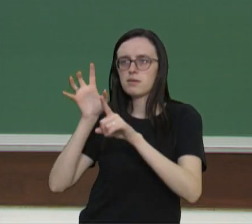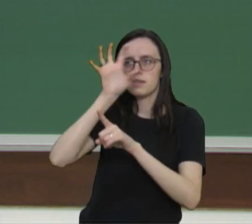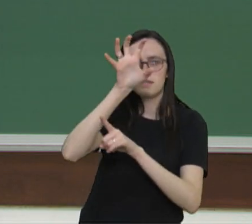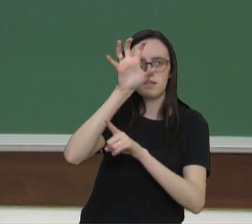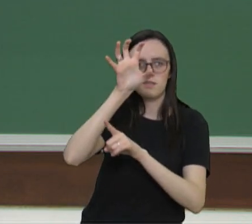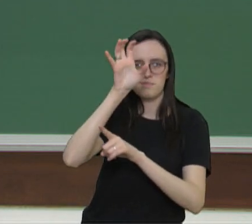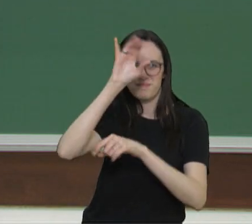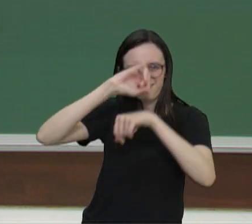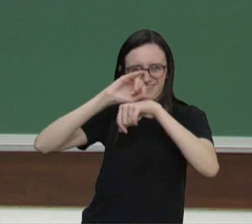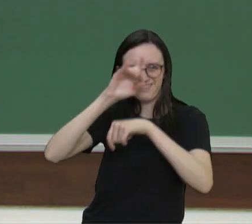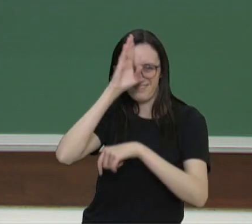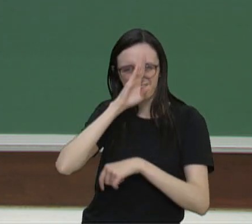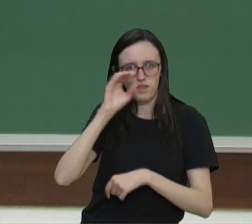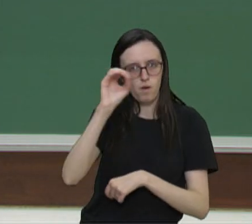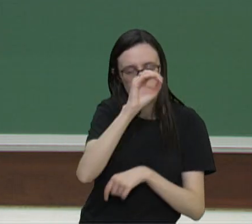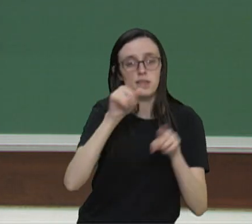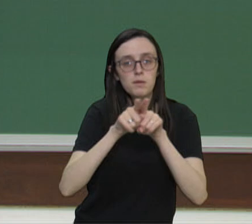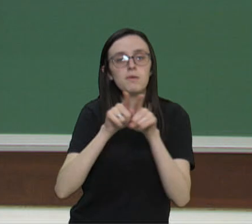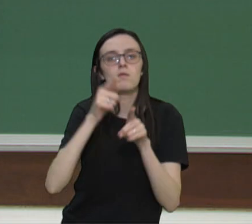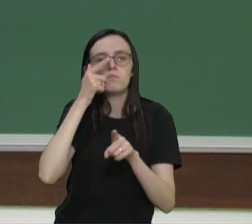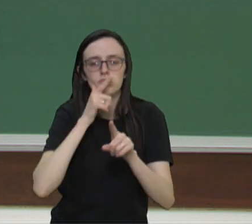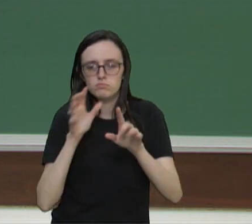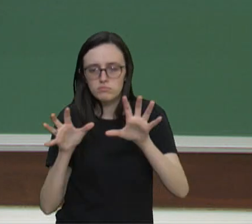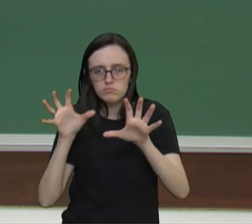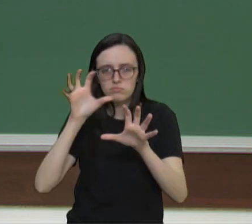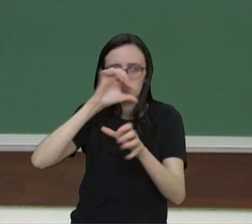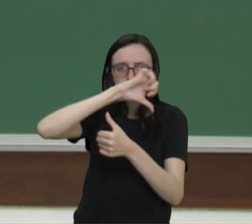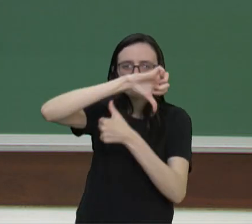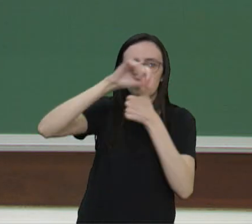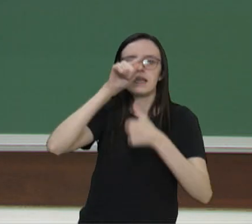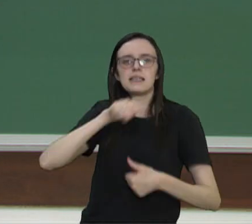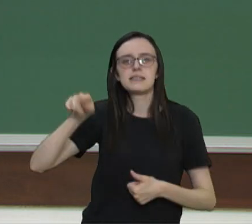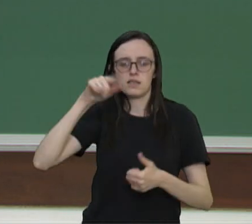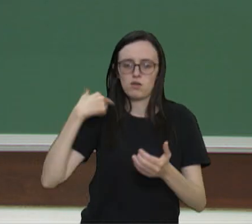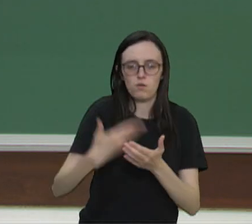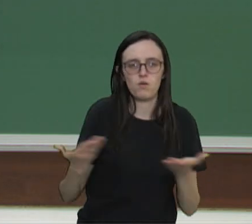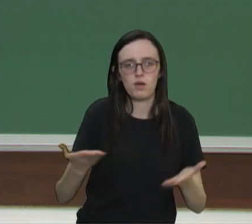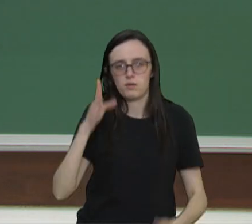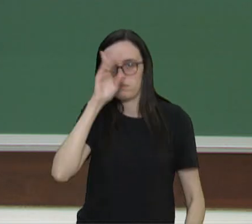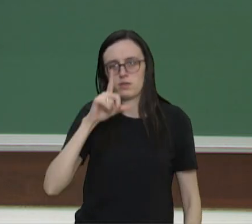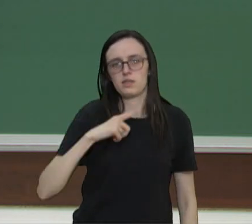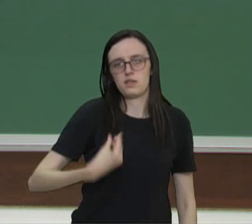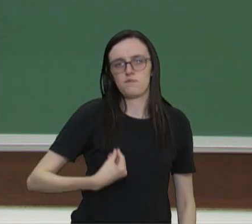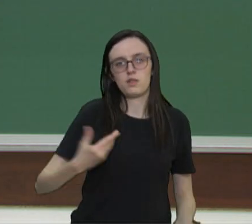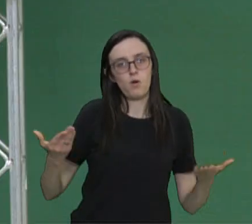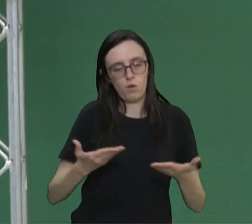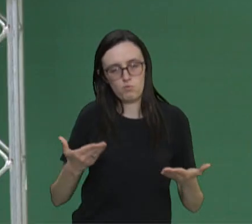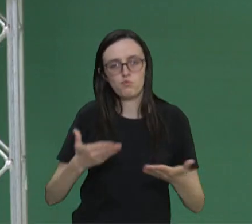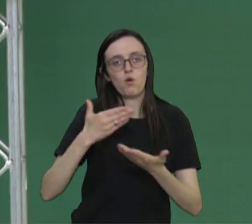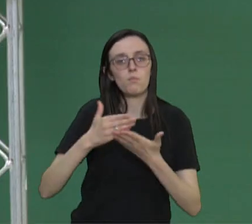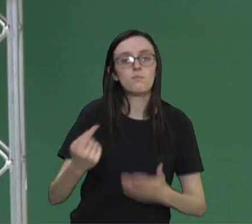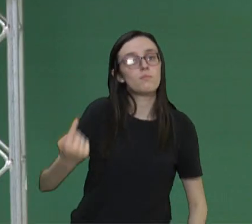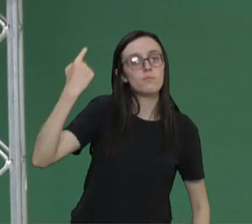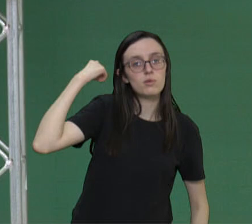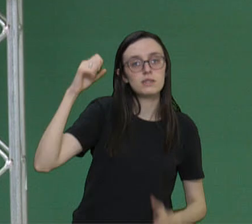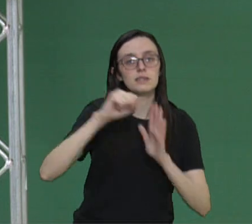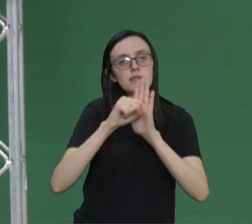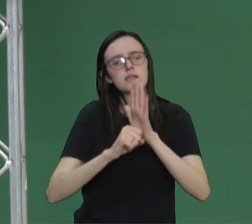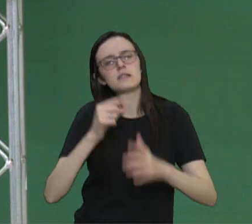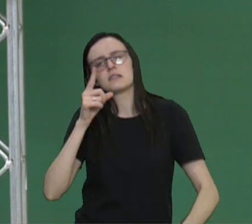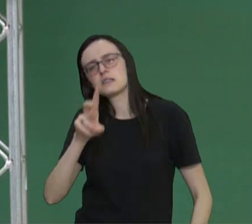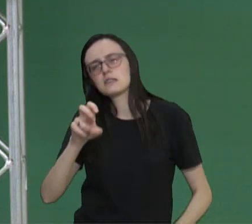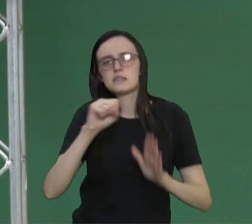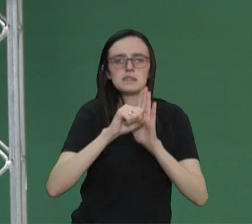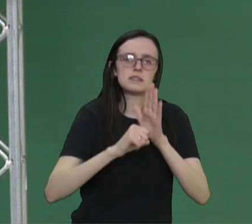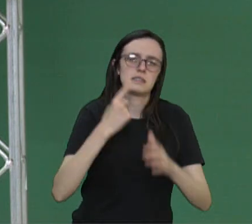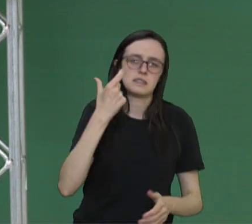ciclos econômicos foram moldando a formação do Brasil que nós temos hoje, né? Então começou lá no século XV e XVI